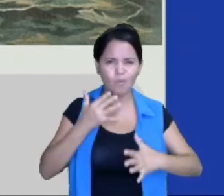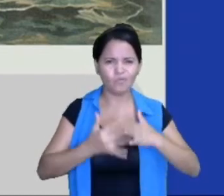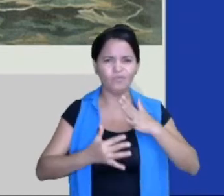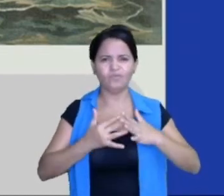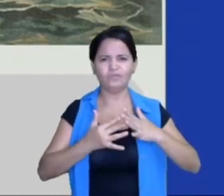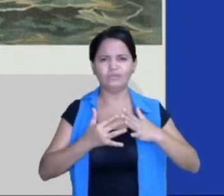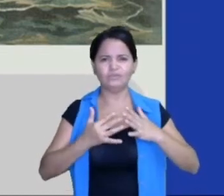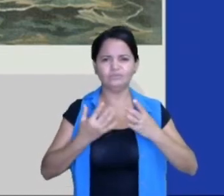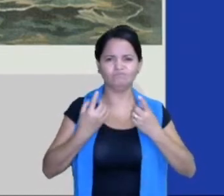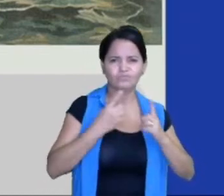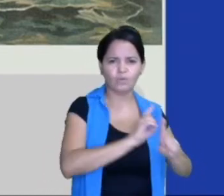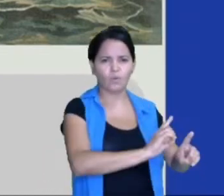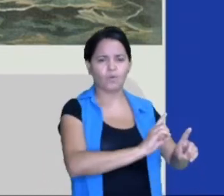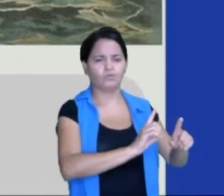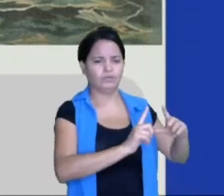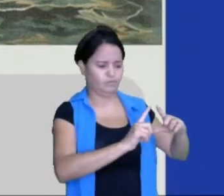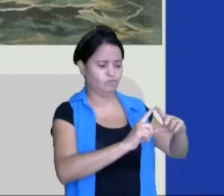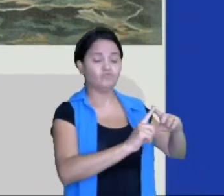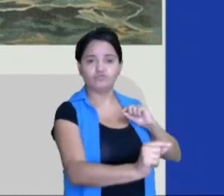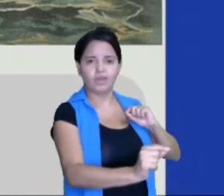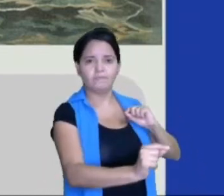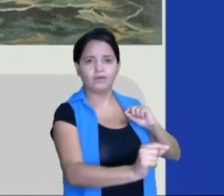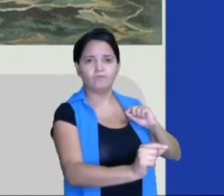Gastar recursos na